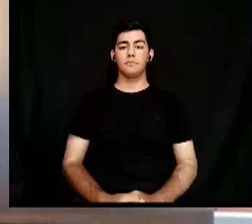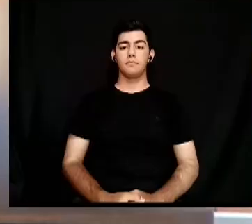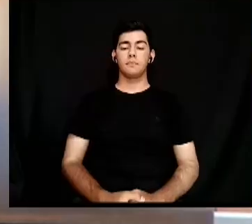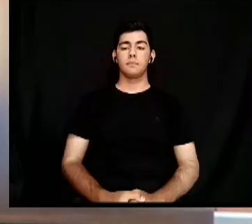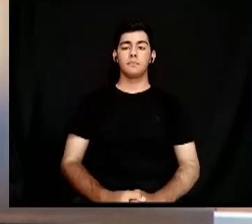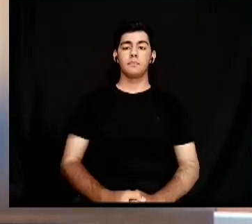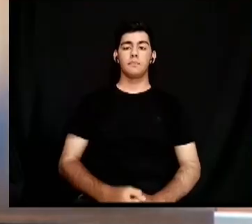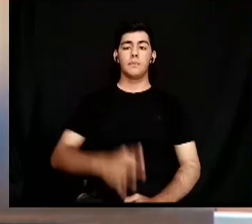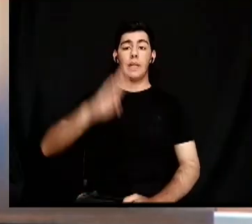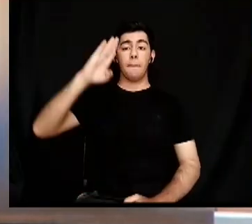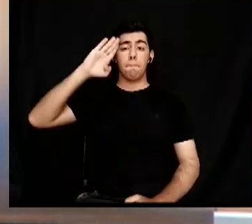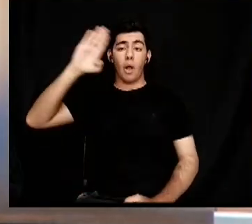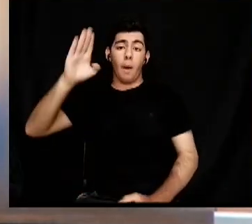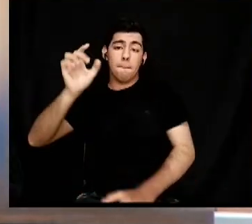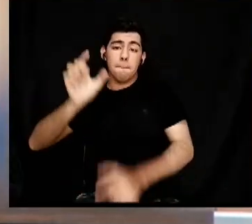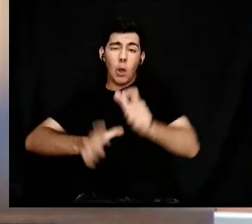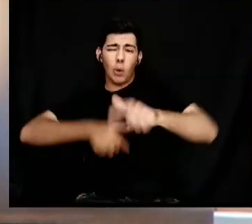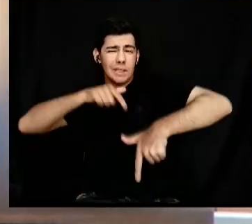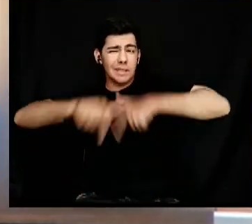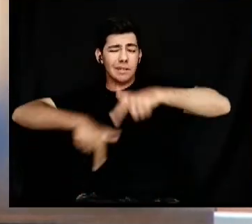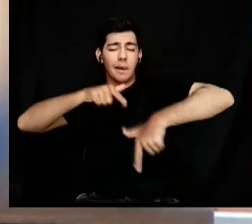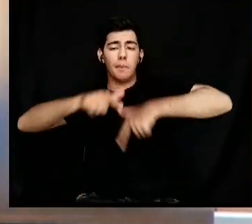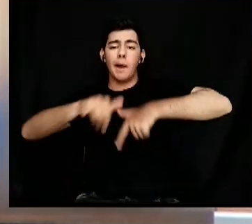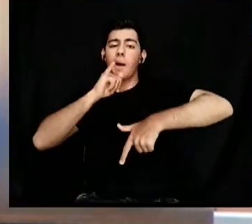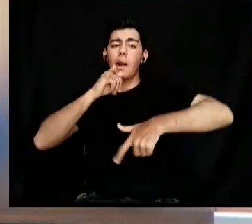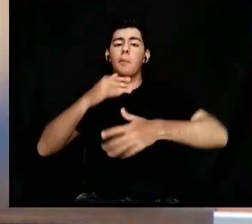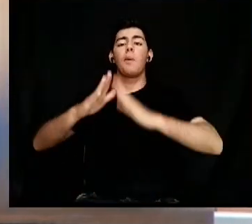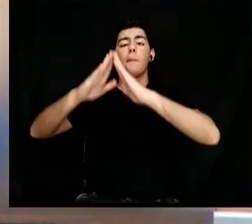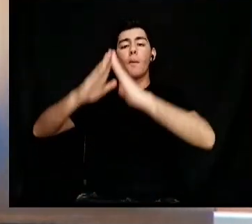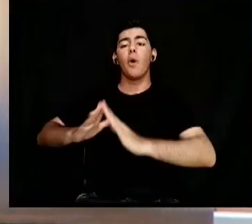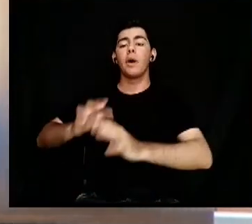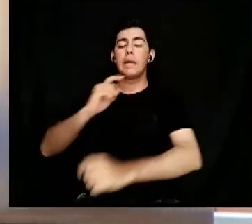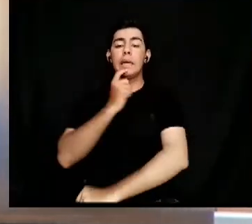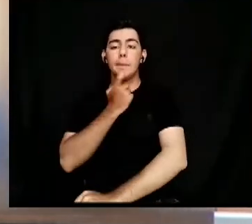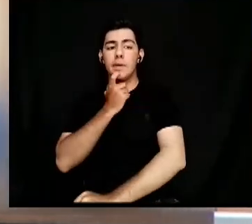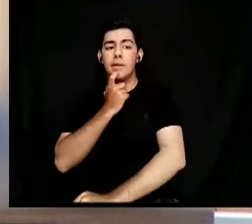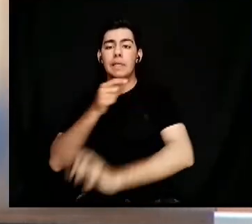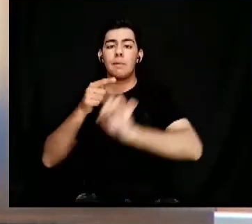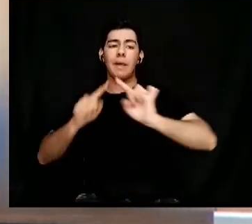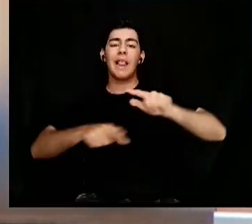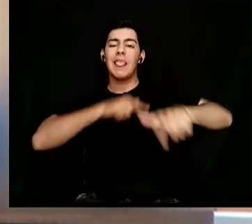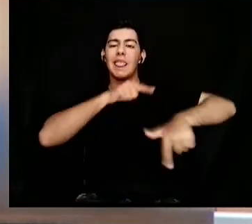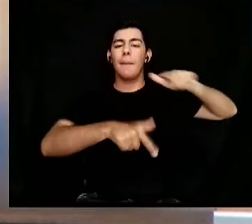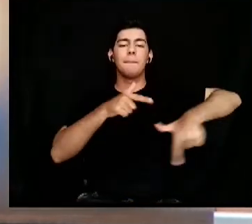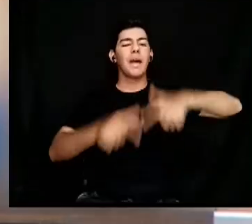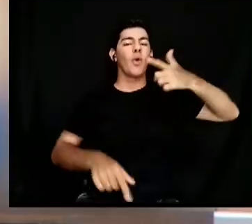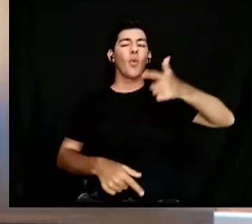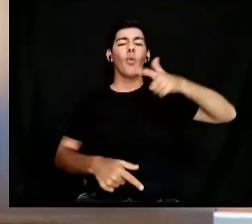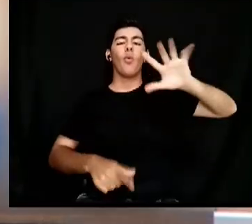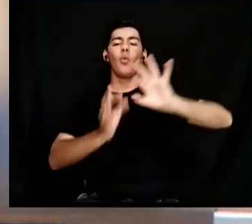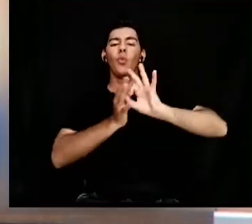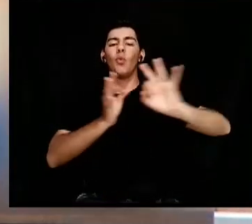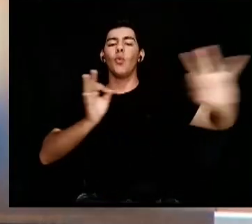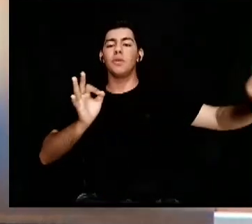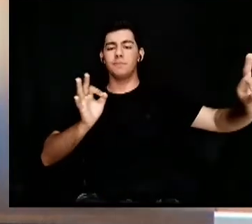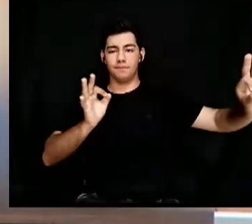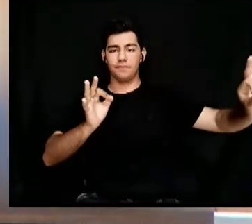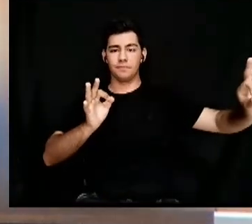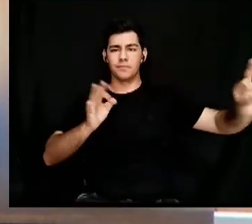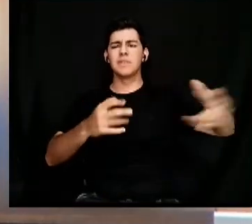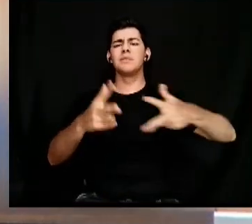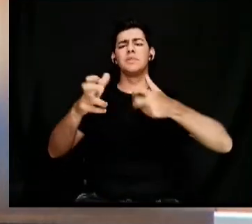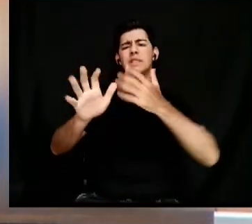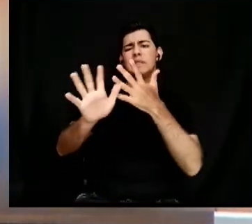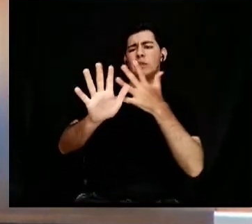numa cidade, moram em outra, é normal isso. E nós estamos vendo as filas, são quase 8.000